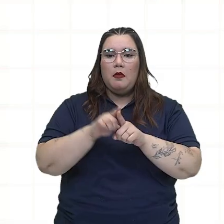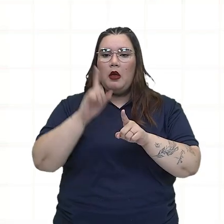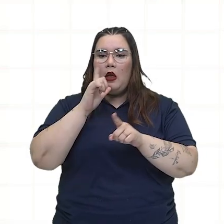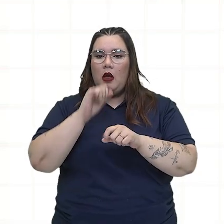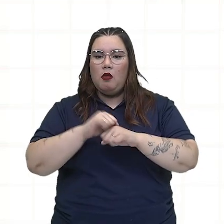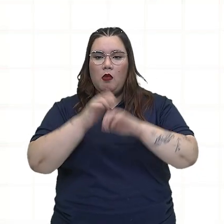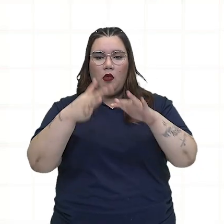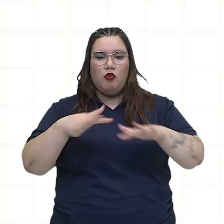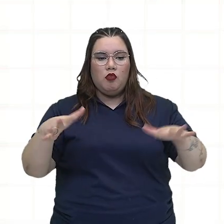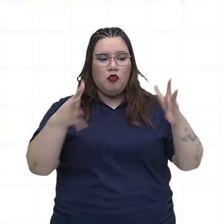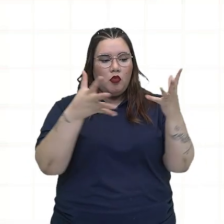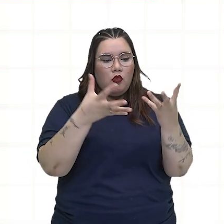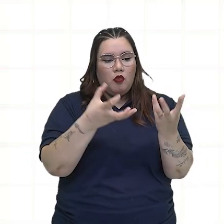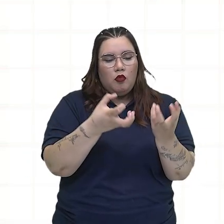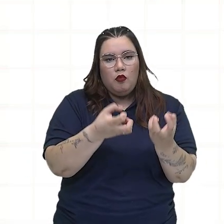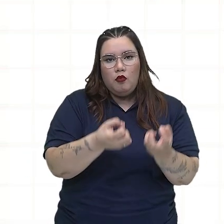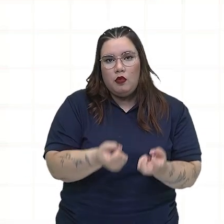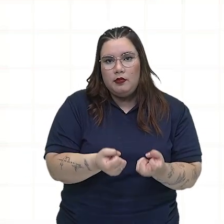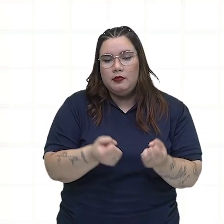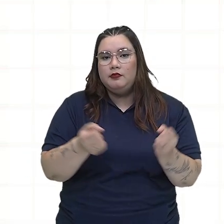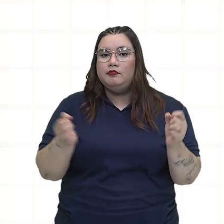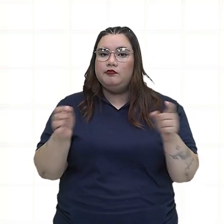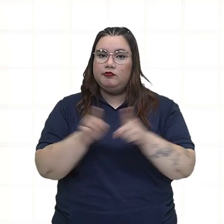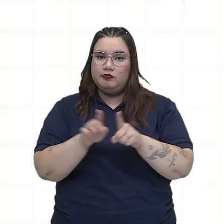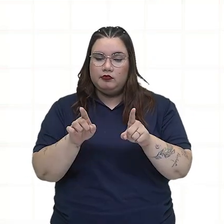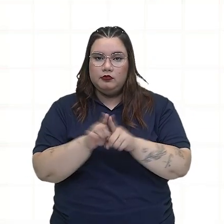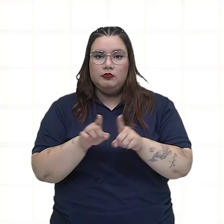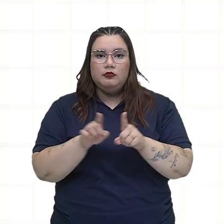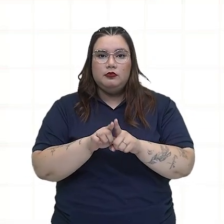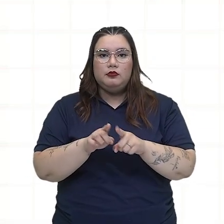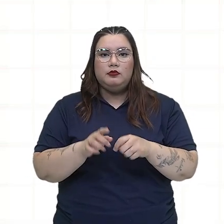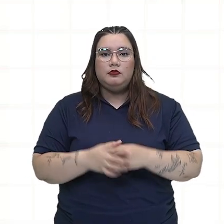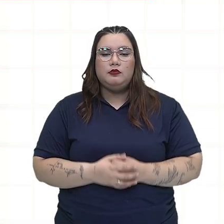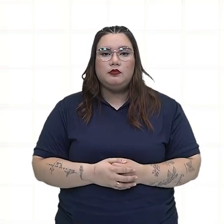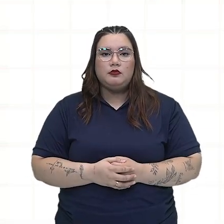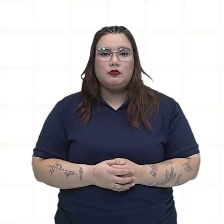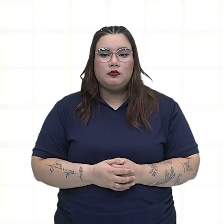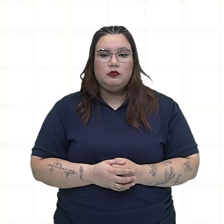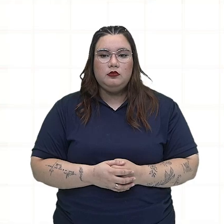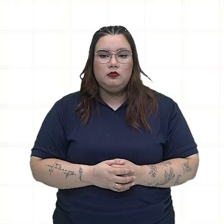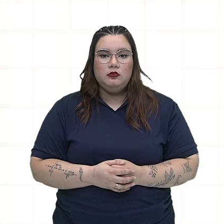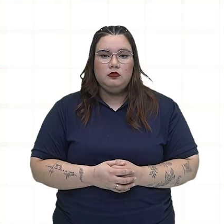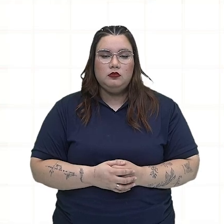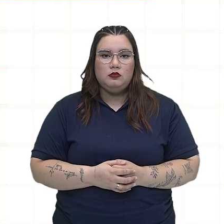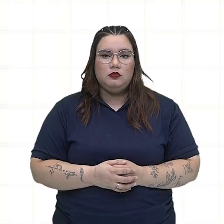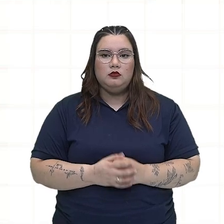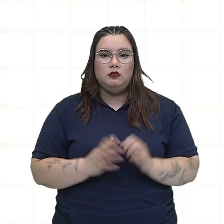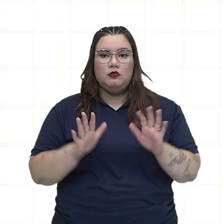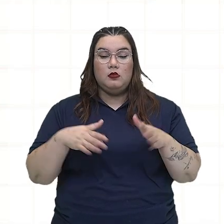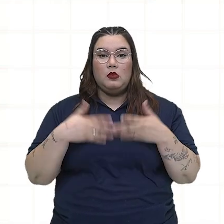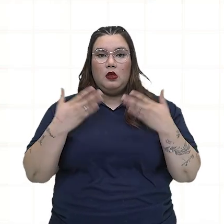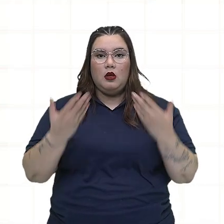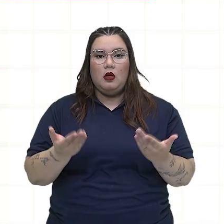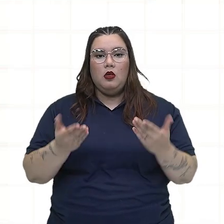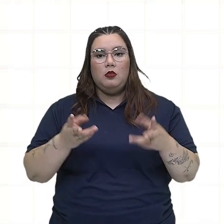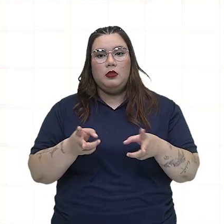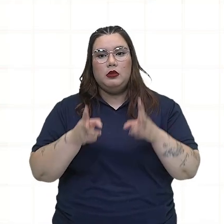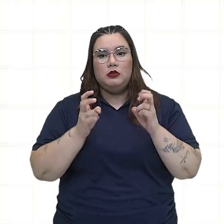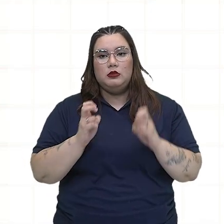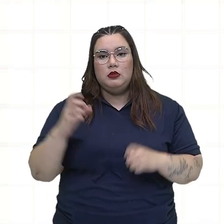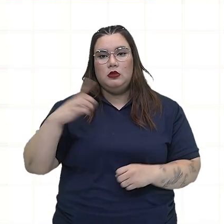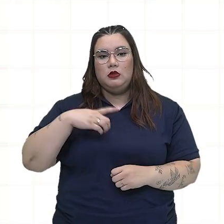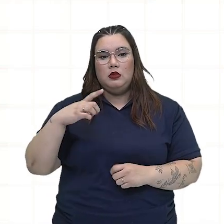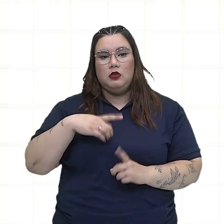de estiagem, né, onde não vai haver a ocorrência de precipitação. Então, nós